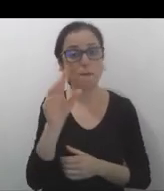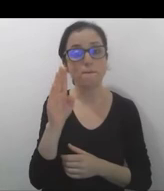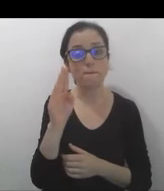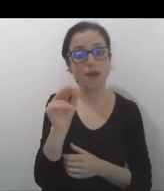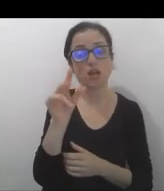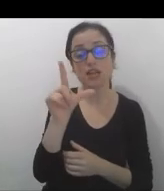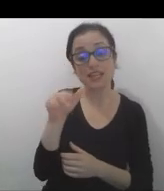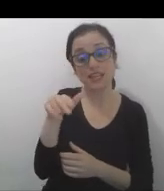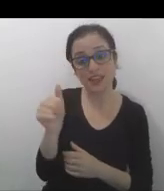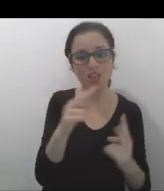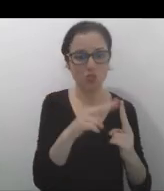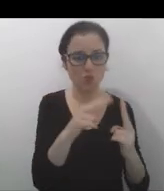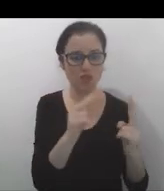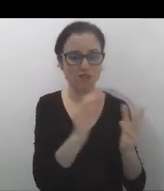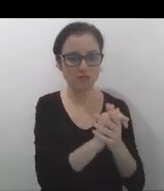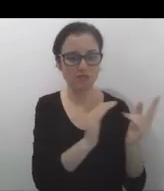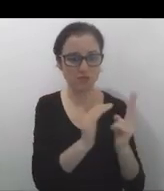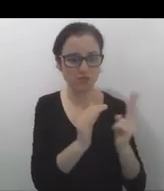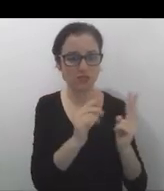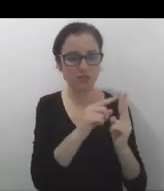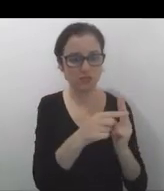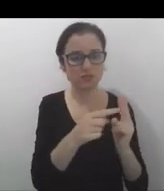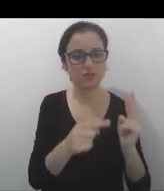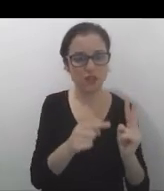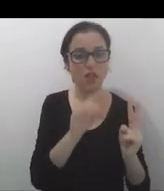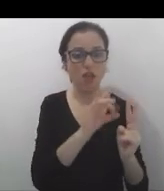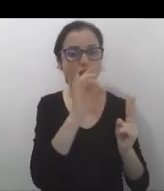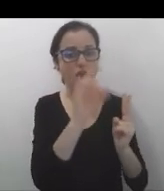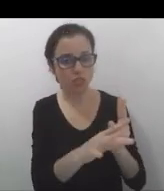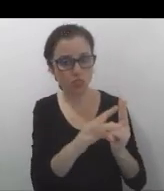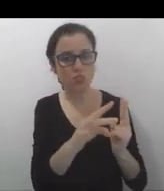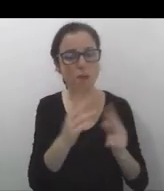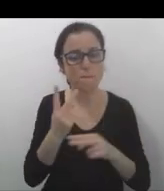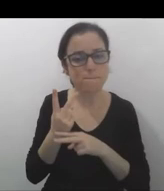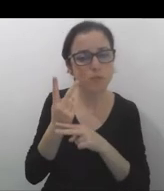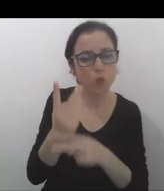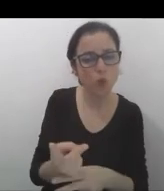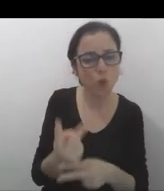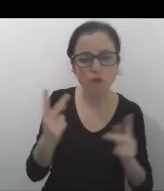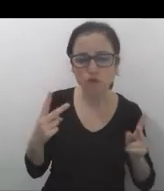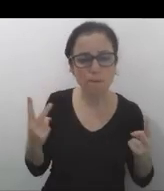entre o Bard, o Pietro Maria Bard e a Lina, né? Onde